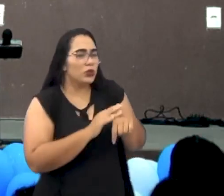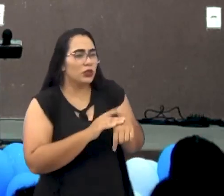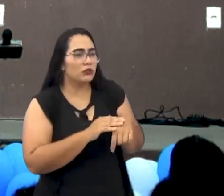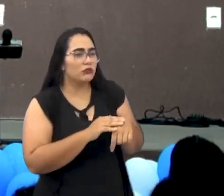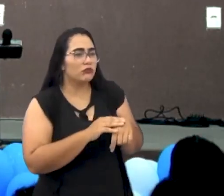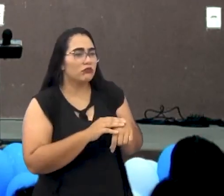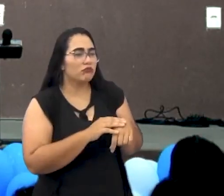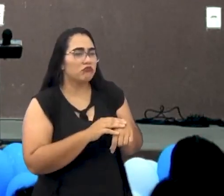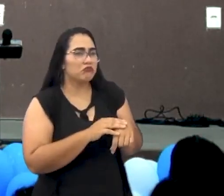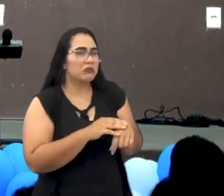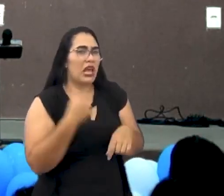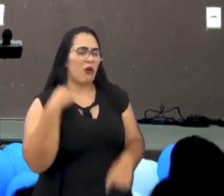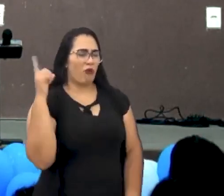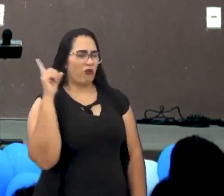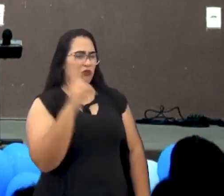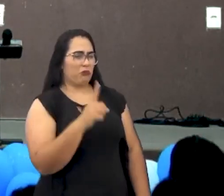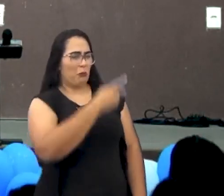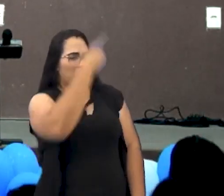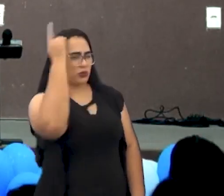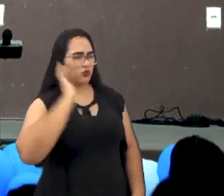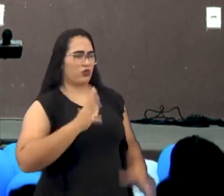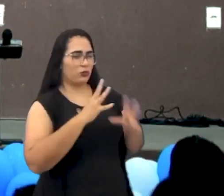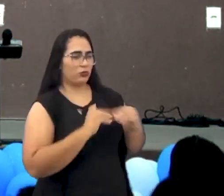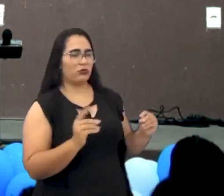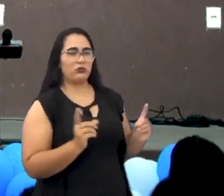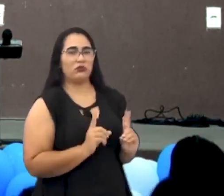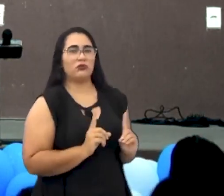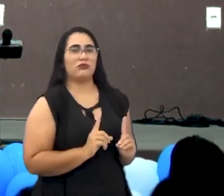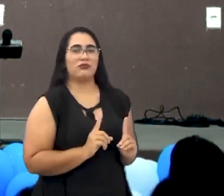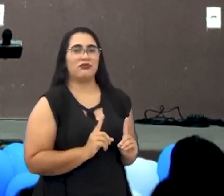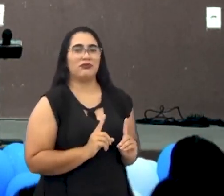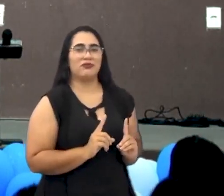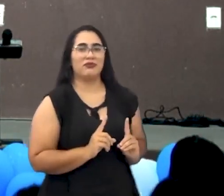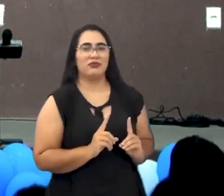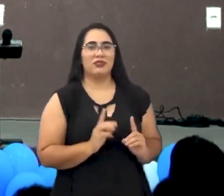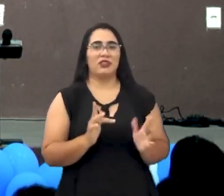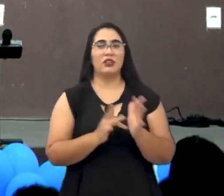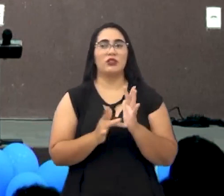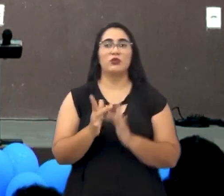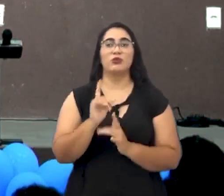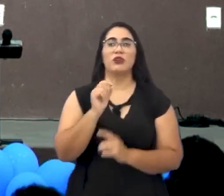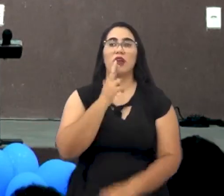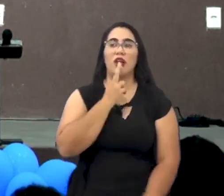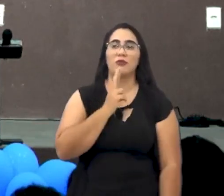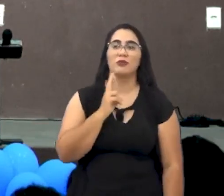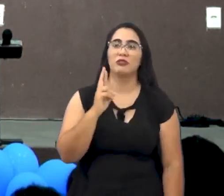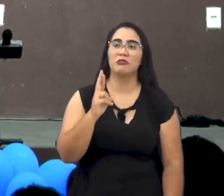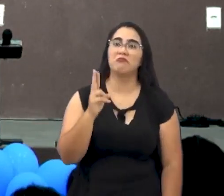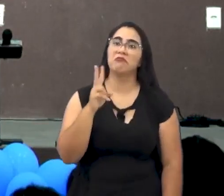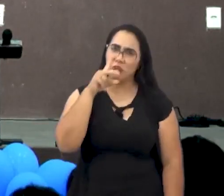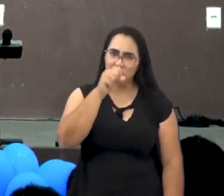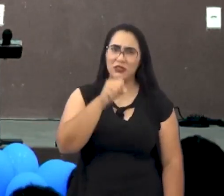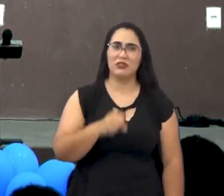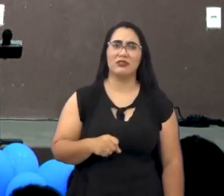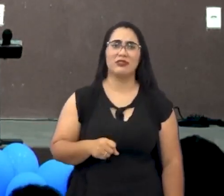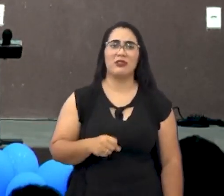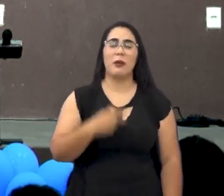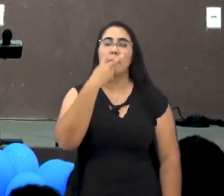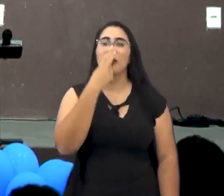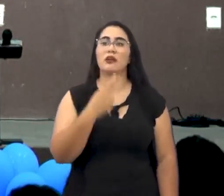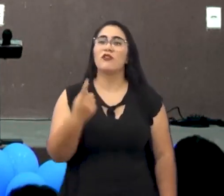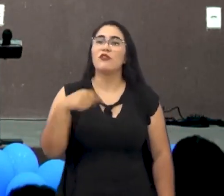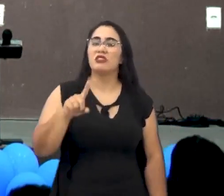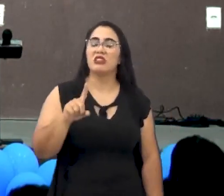Eu não vim para quem está curado. Gente, Jesus deu uma tapa de luva nessa resposta. É a mesma coisa que Jesus está dizendo: vocês